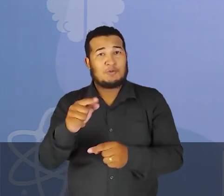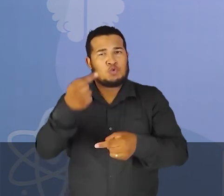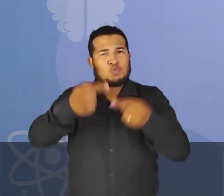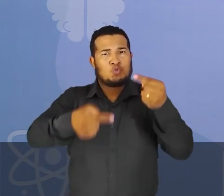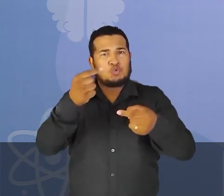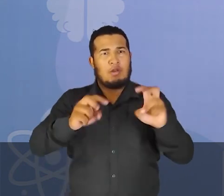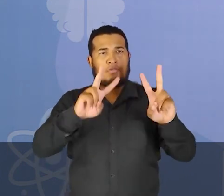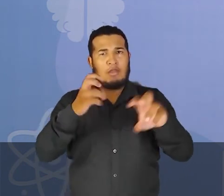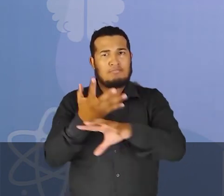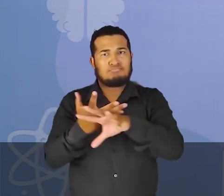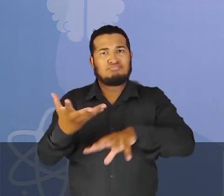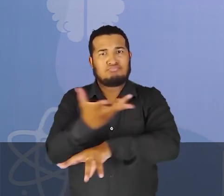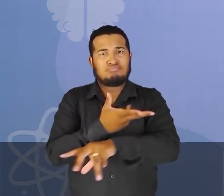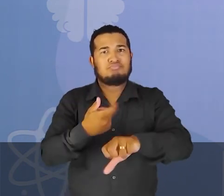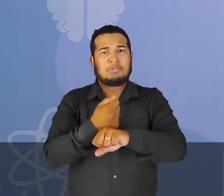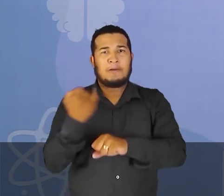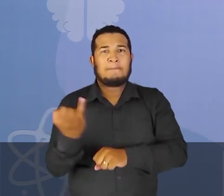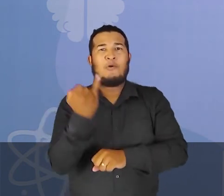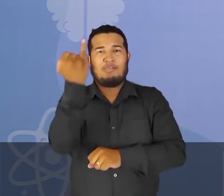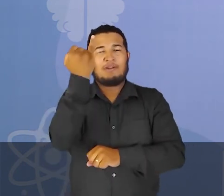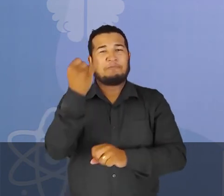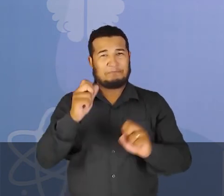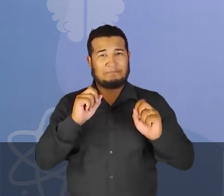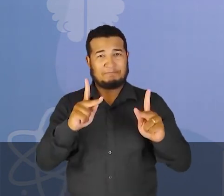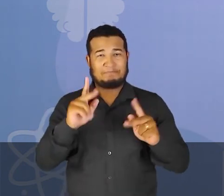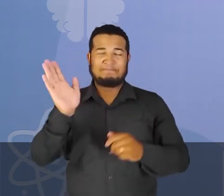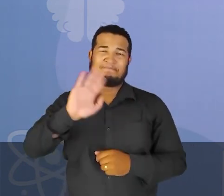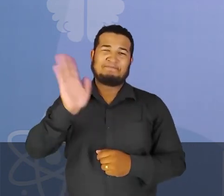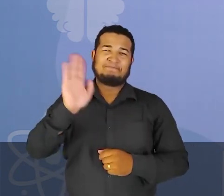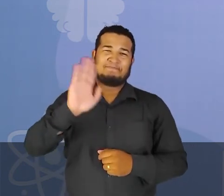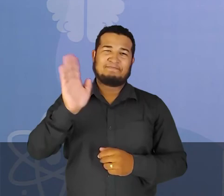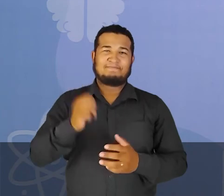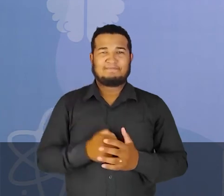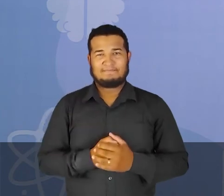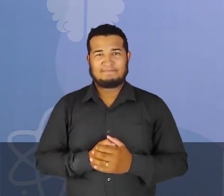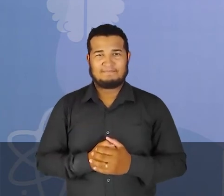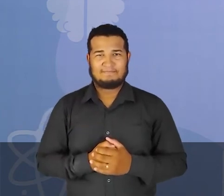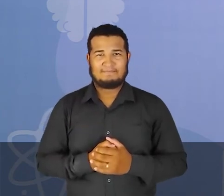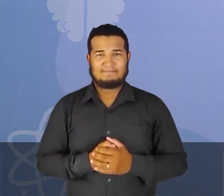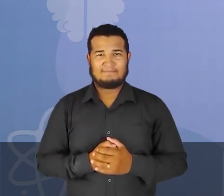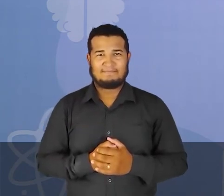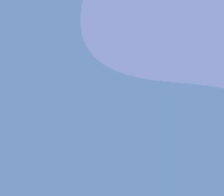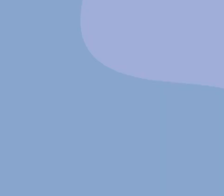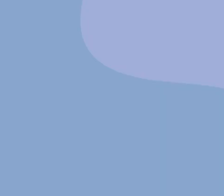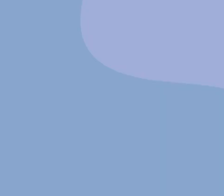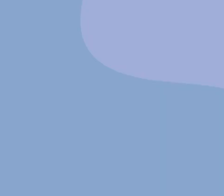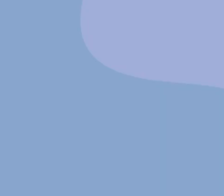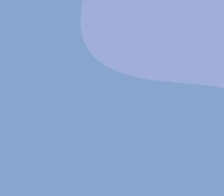oportunidades discutindo mais temas importantes aí para a nossa vida. Tchau, tchau e até a próxima.